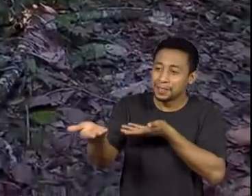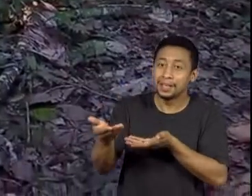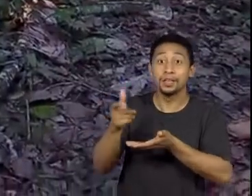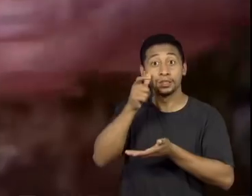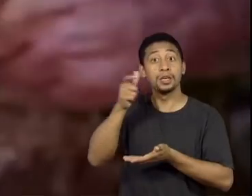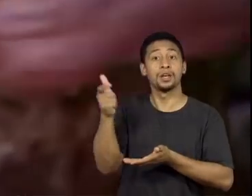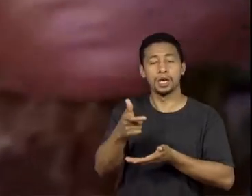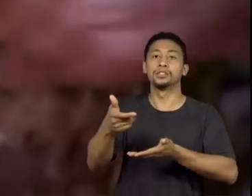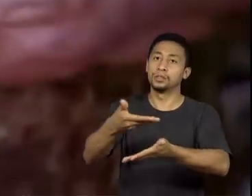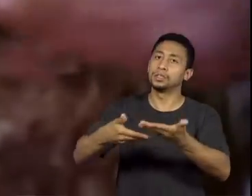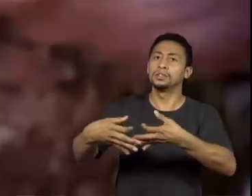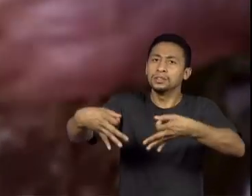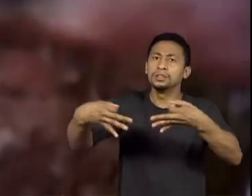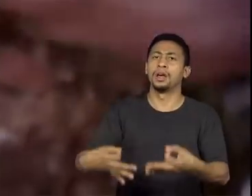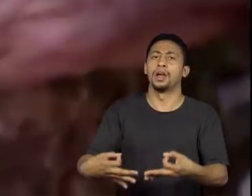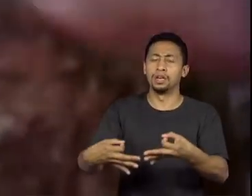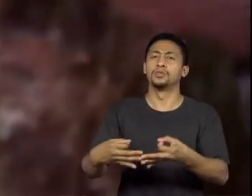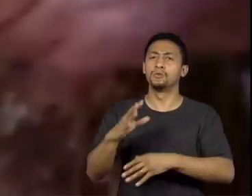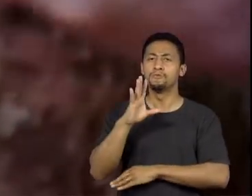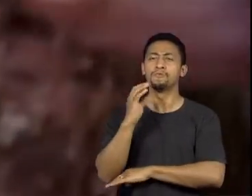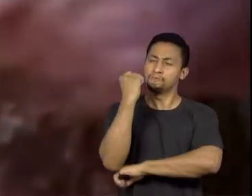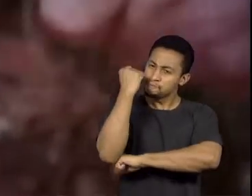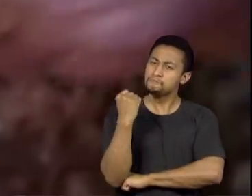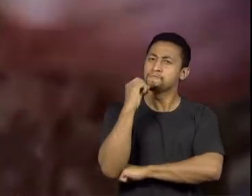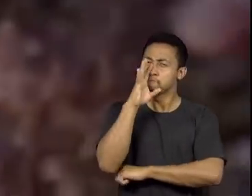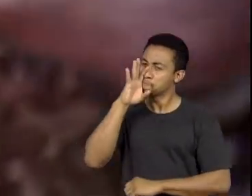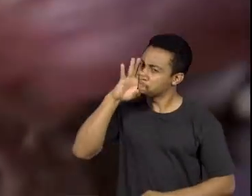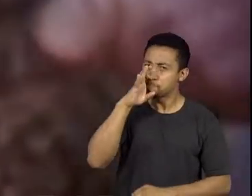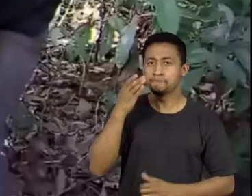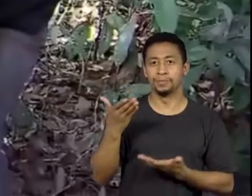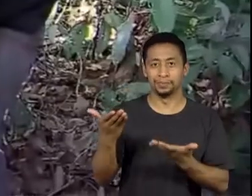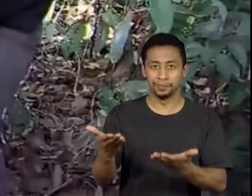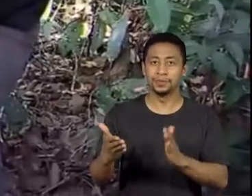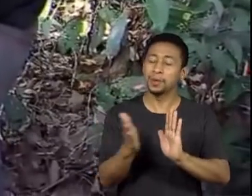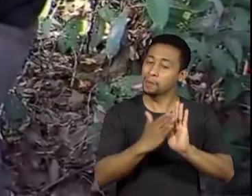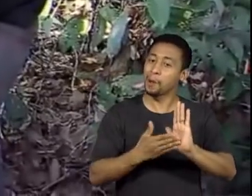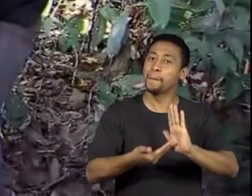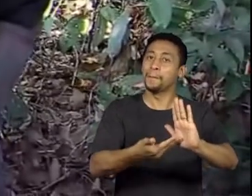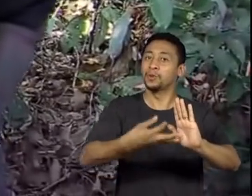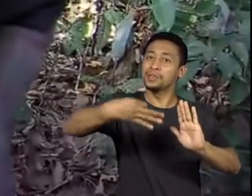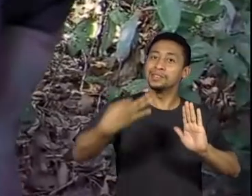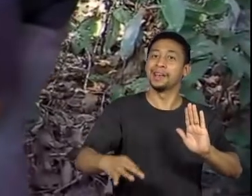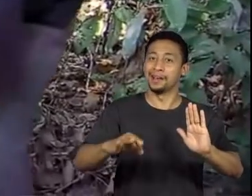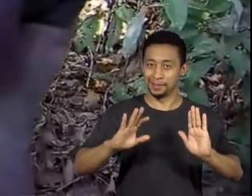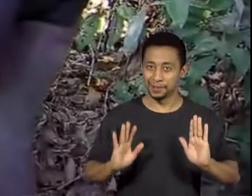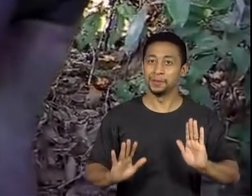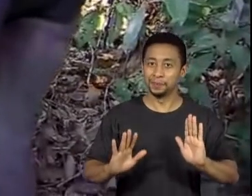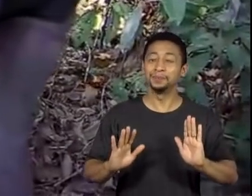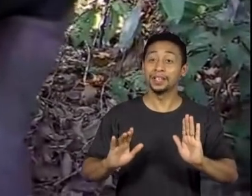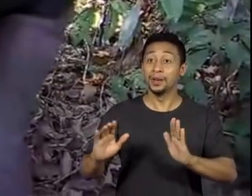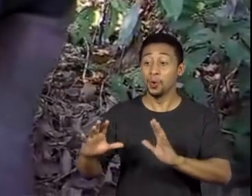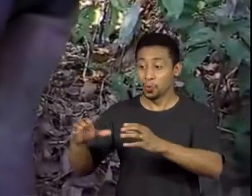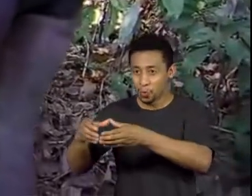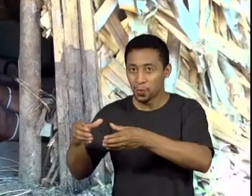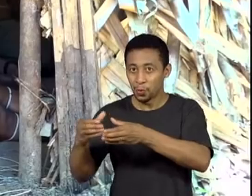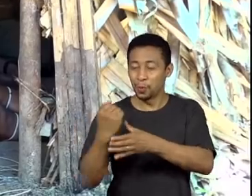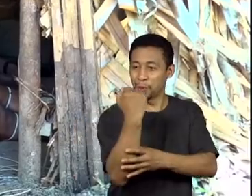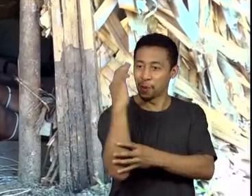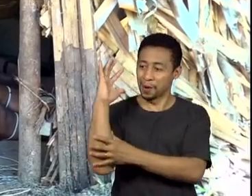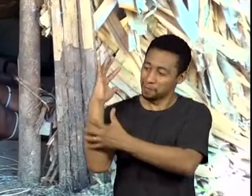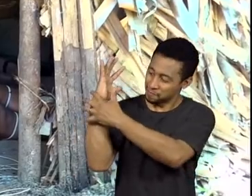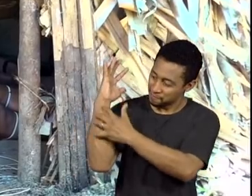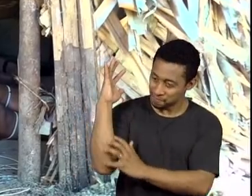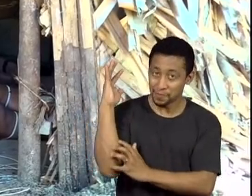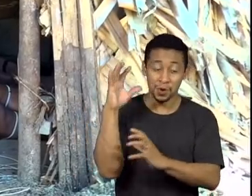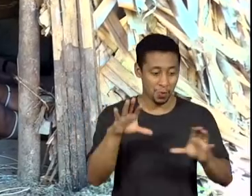interesses comuns, na resistência, né, numa pauta comum que tinha tanto os seringueiros, né, os extrativistas,